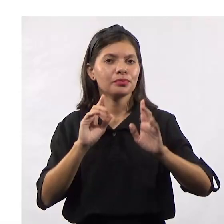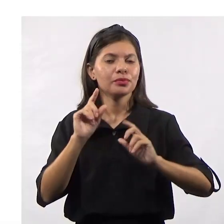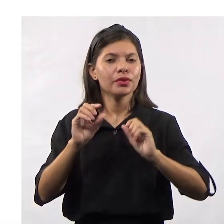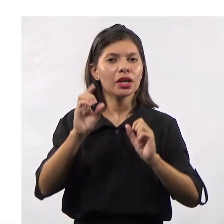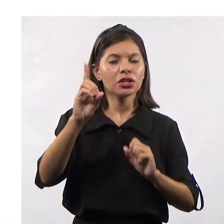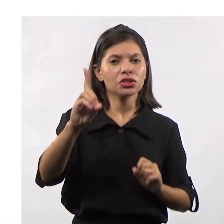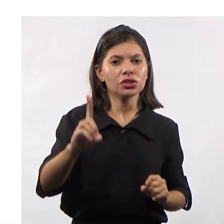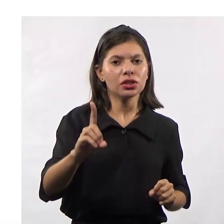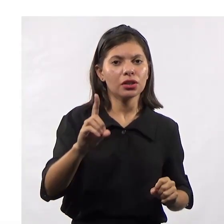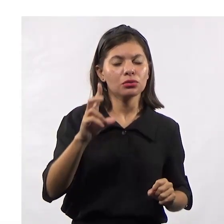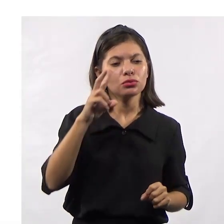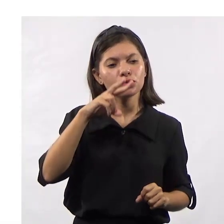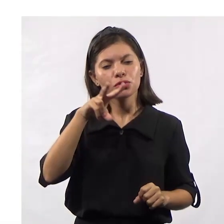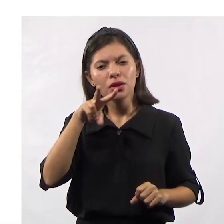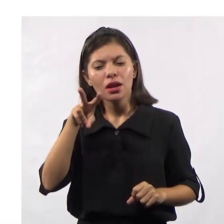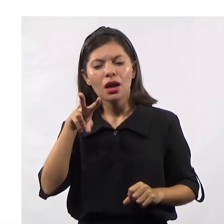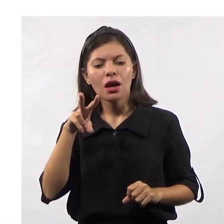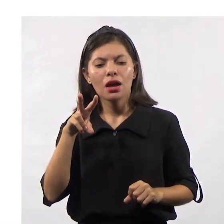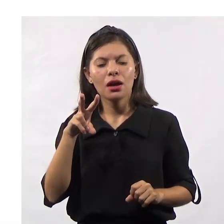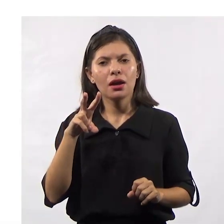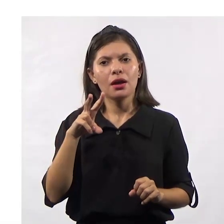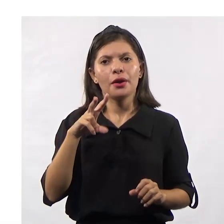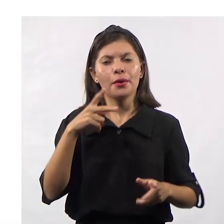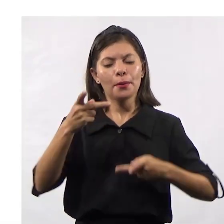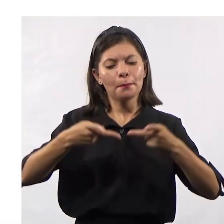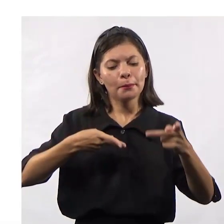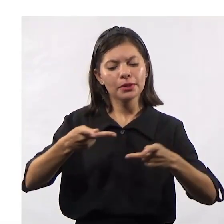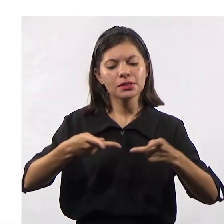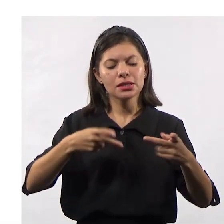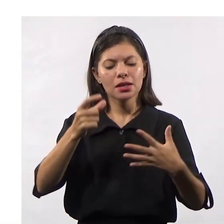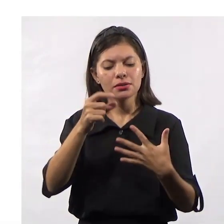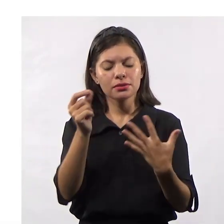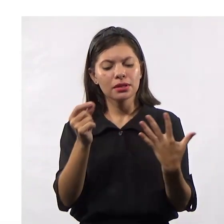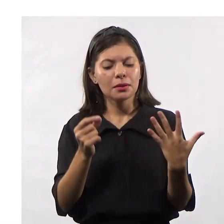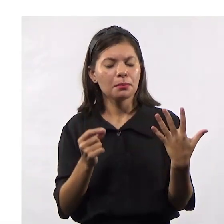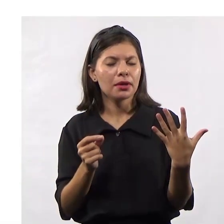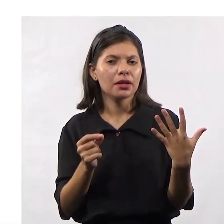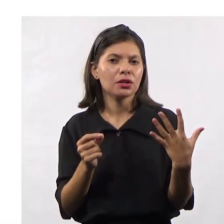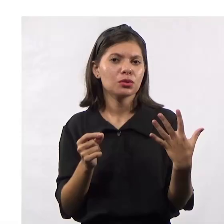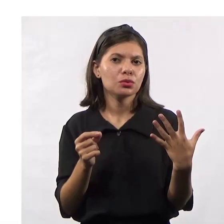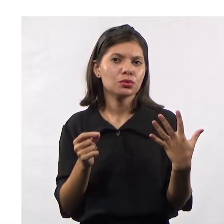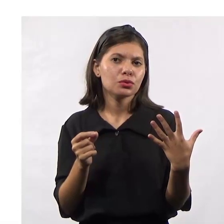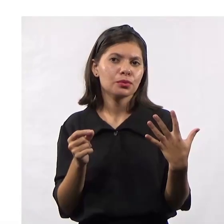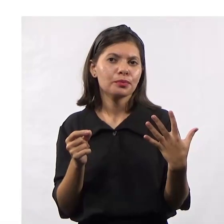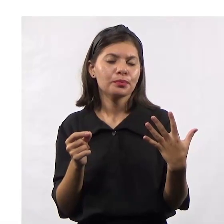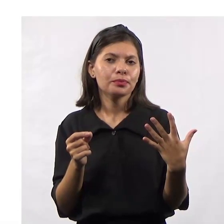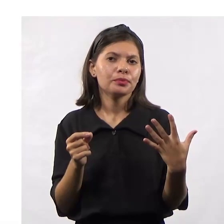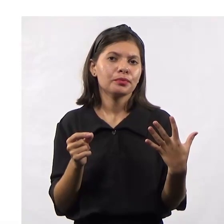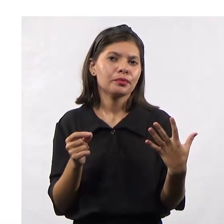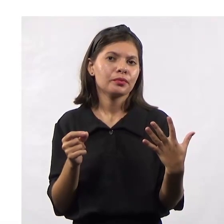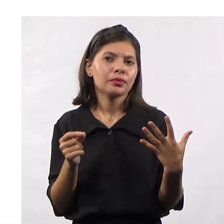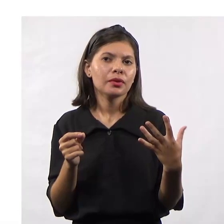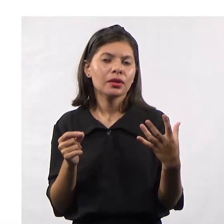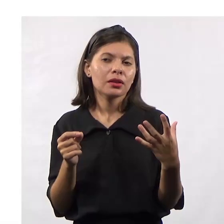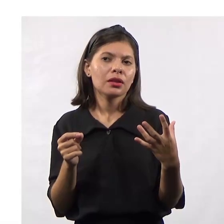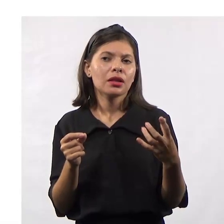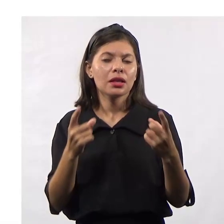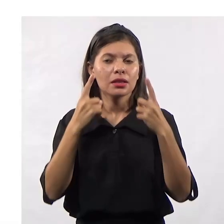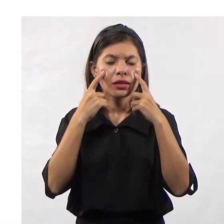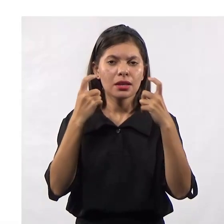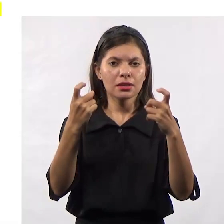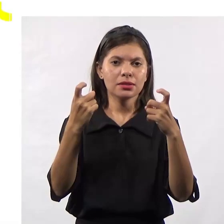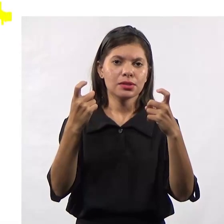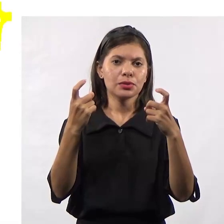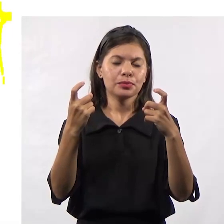vista. O que é vista? É direito de olhar o processo e os elementos indispensáveis à defesa dos seus interesses,